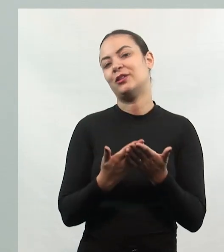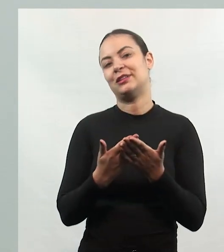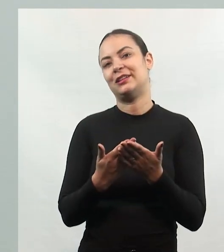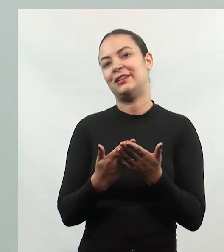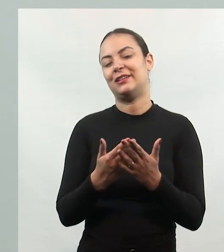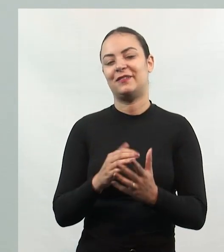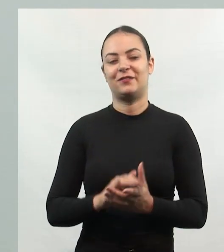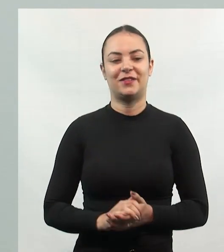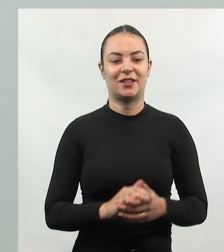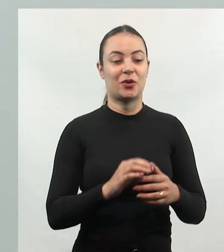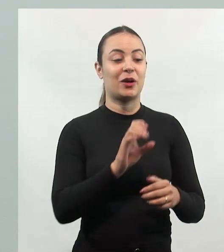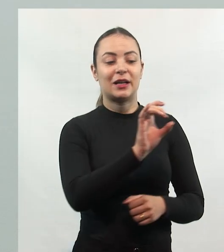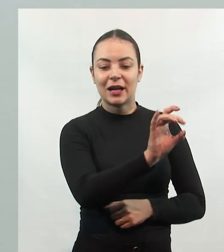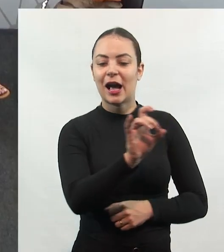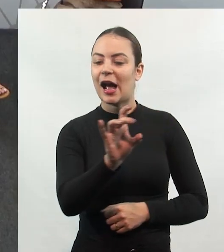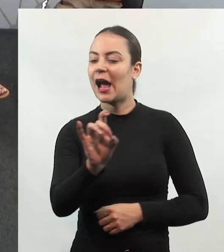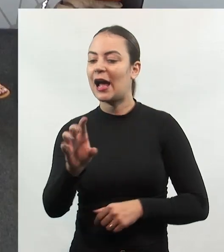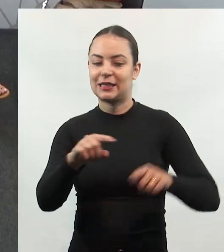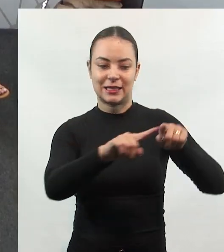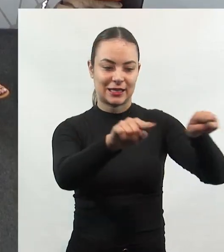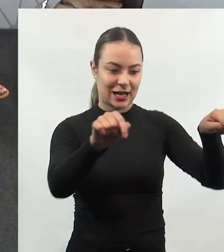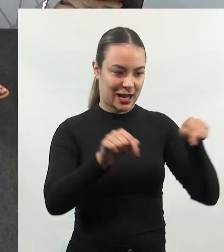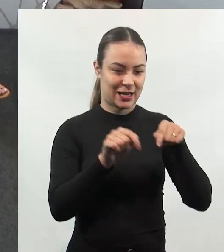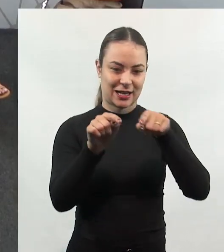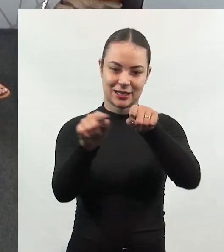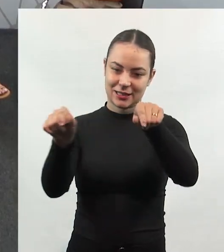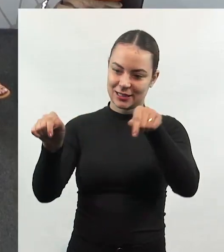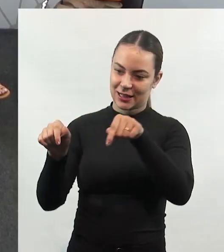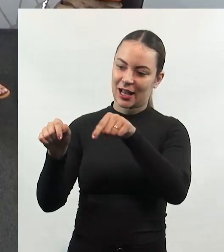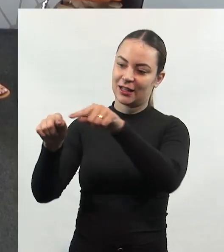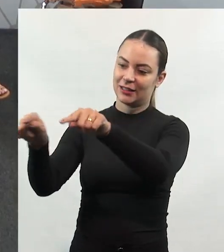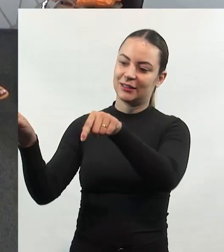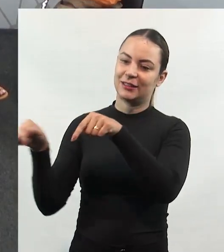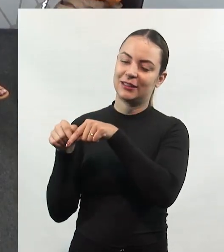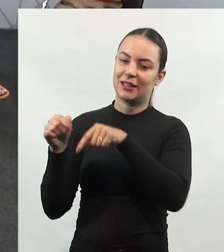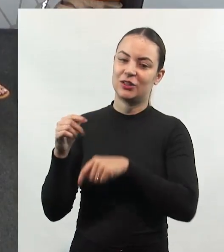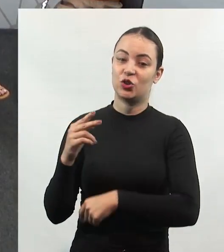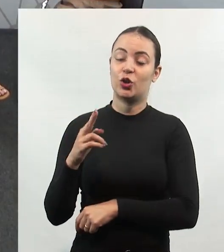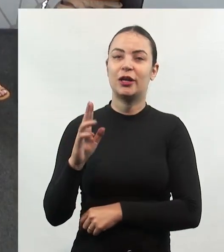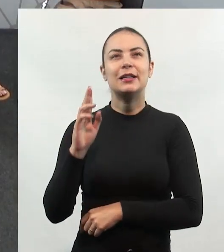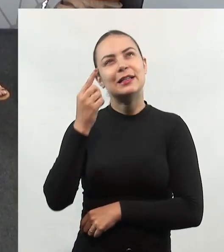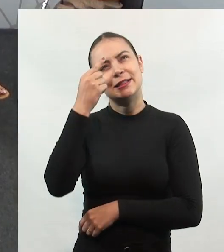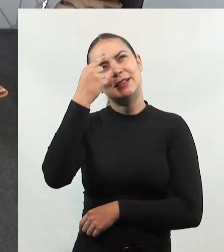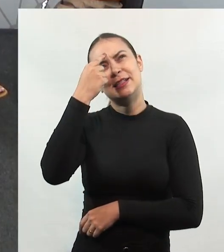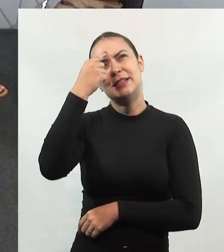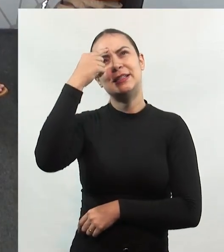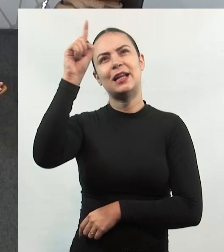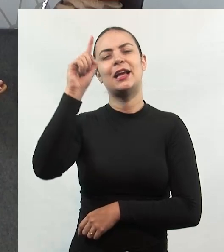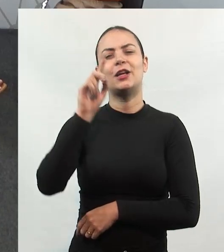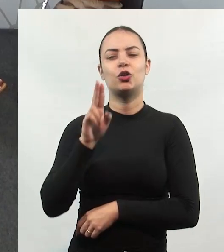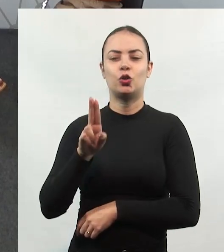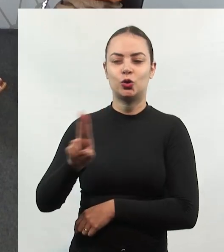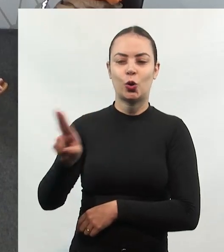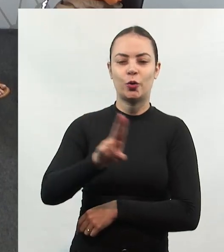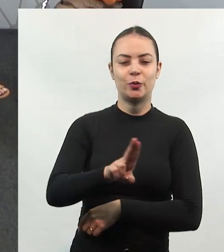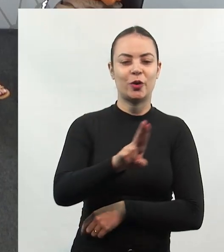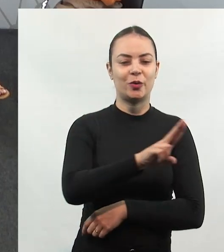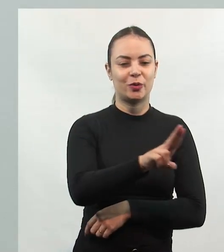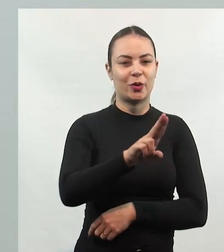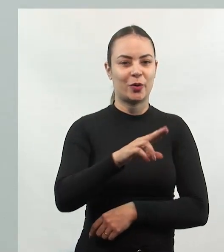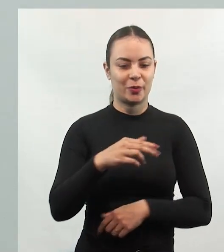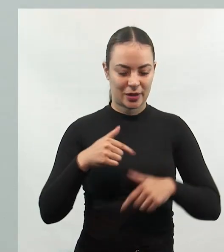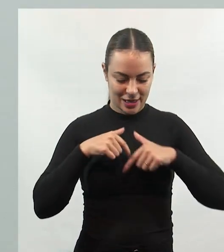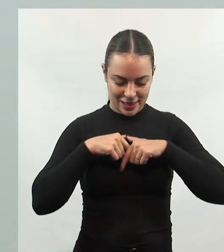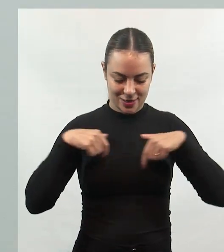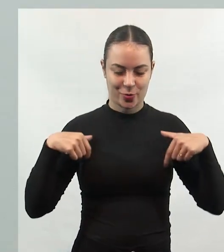o Internacional. Vocês Festival lembram? folclórico. Festival. Sim, Foi o festival Festival Folclórico. Não era nem o GICS, era o Festival Folclórico. E